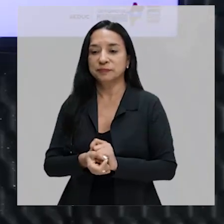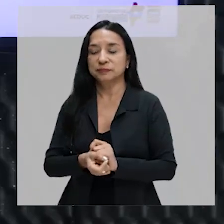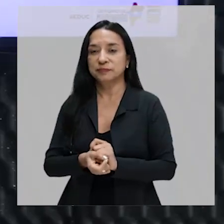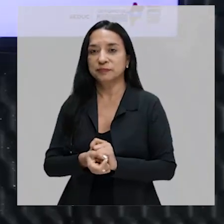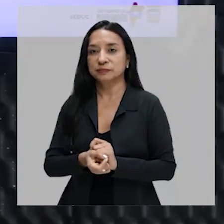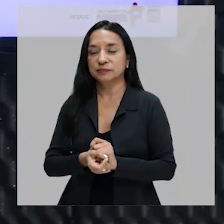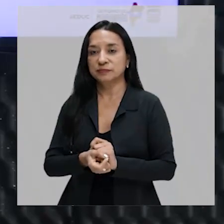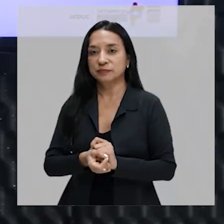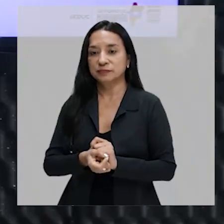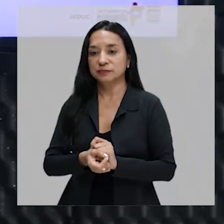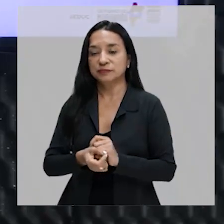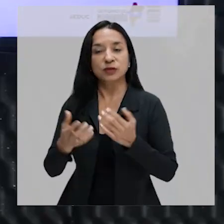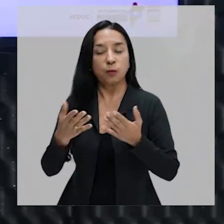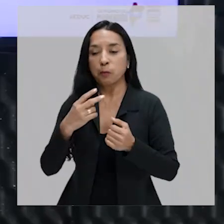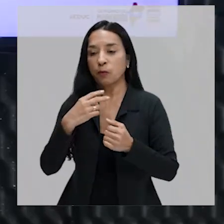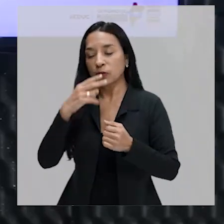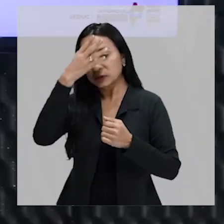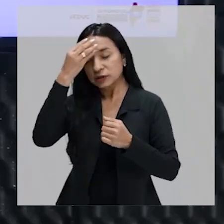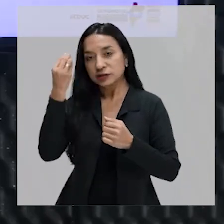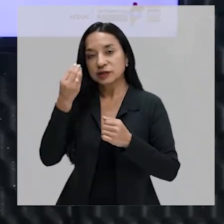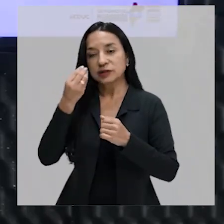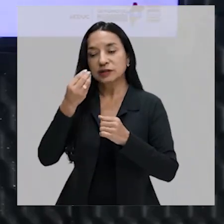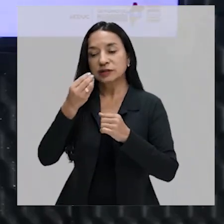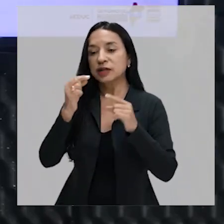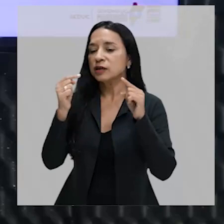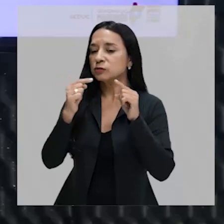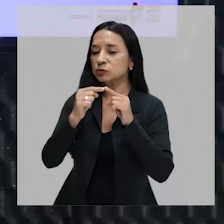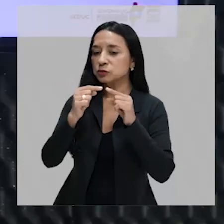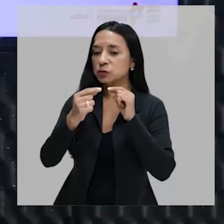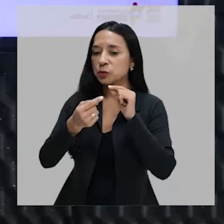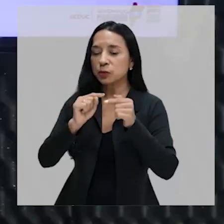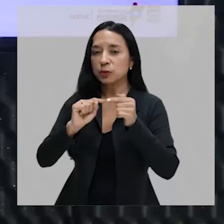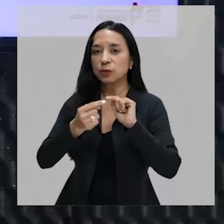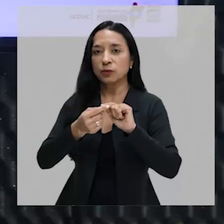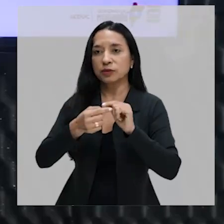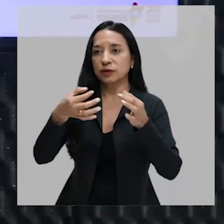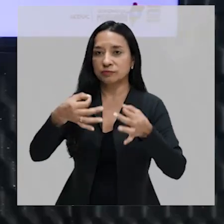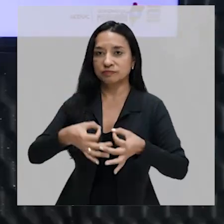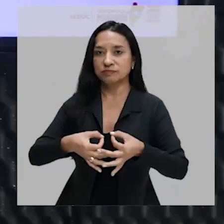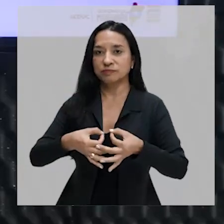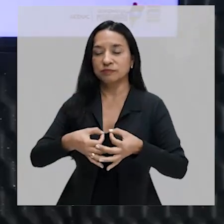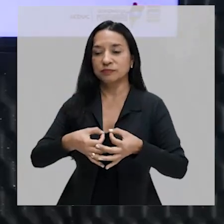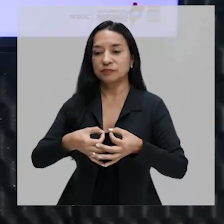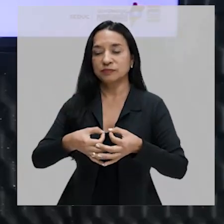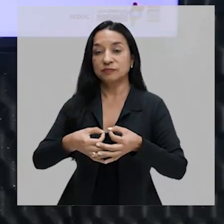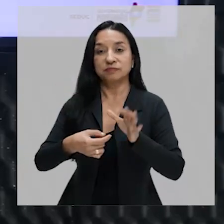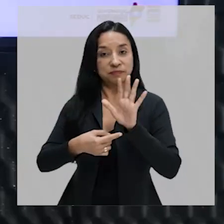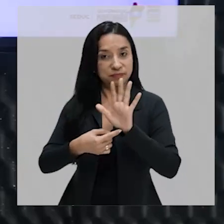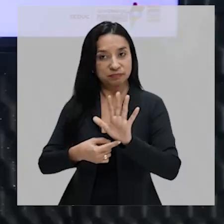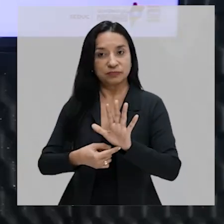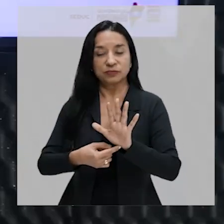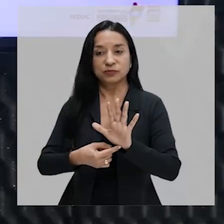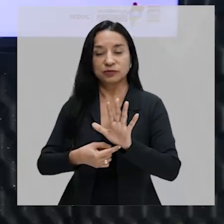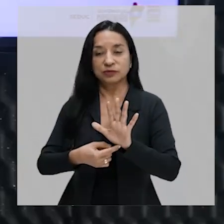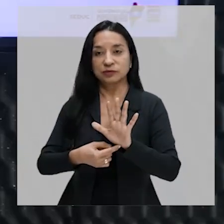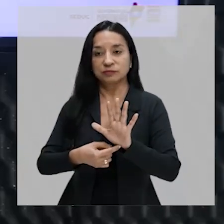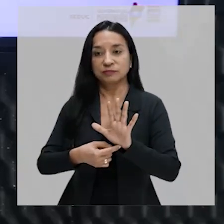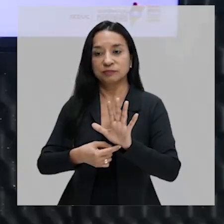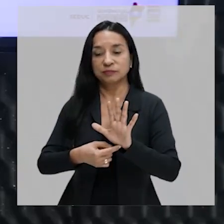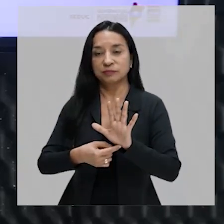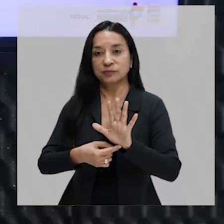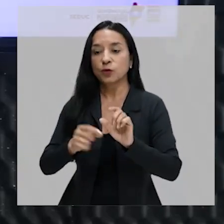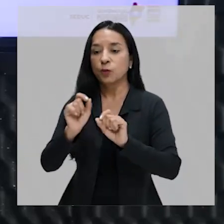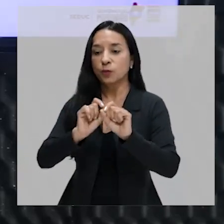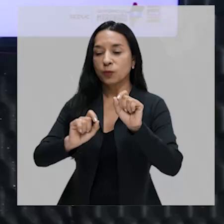vocês. A gente não pode esquecer de concordar corretamente. Eu falei assim, ó, e este é ou esta é?